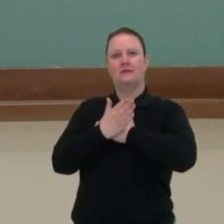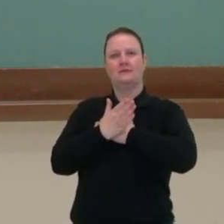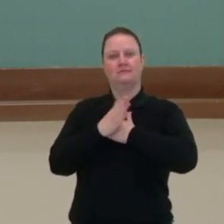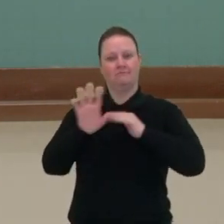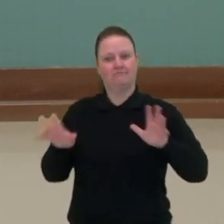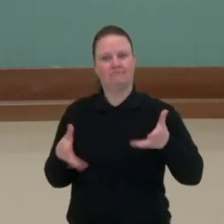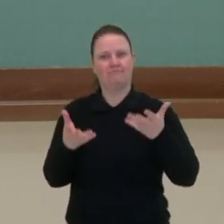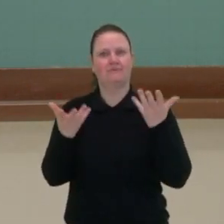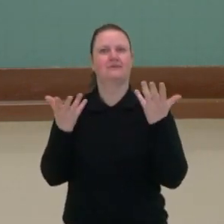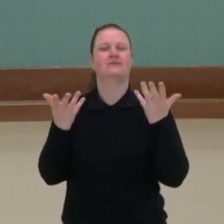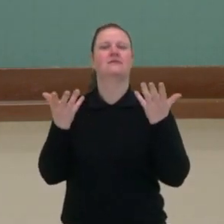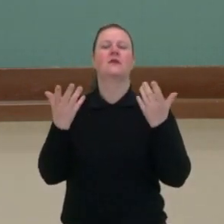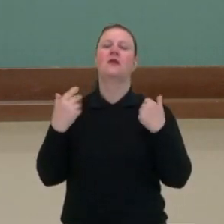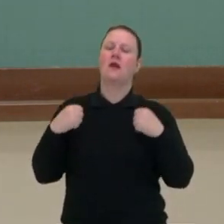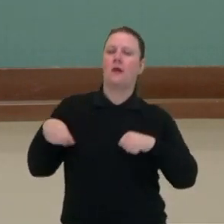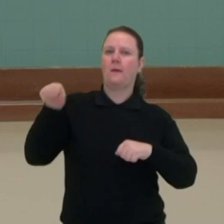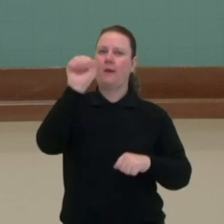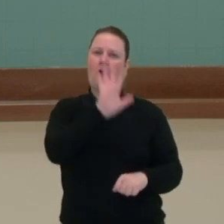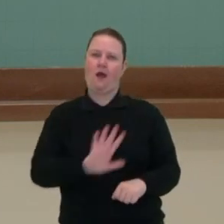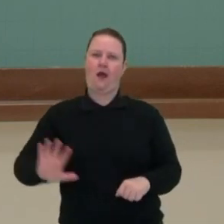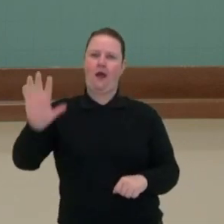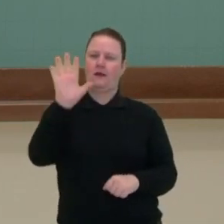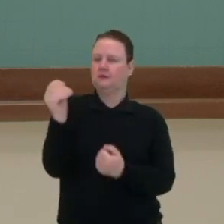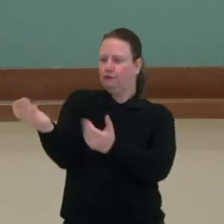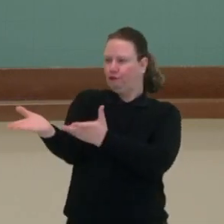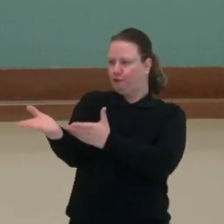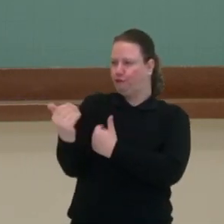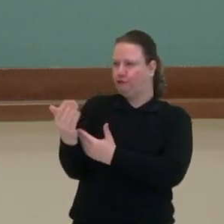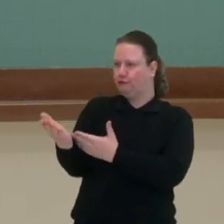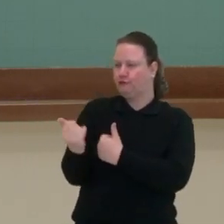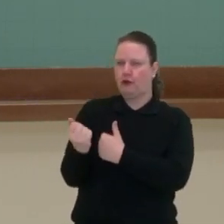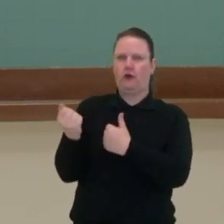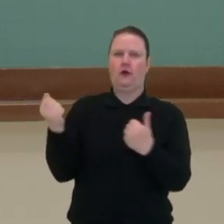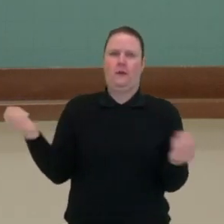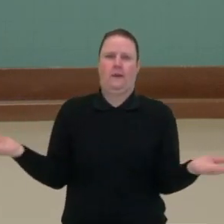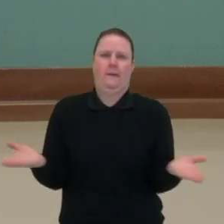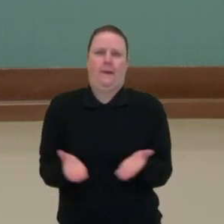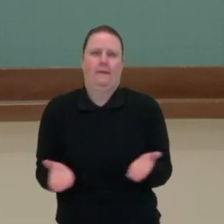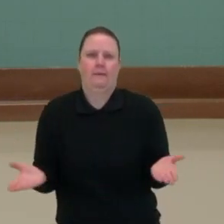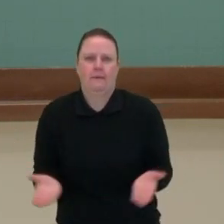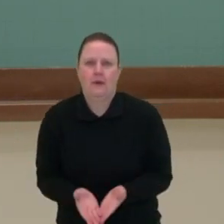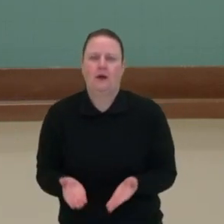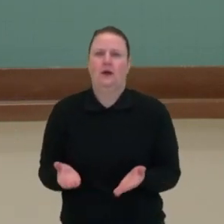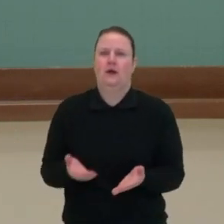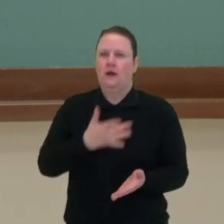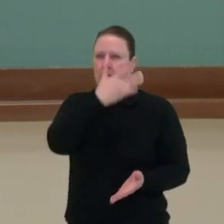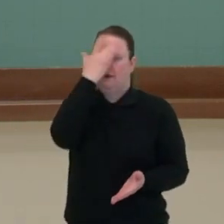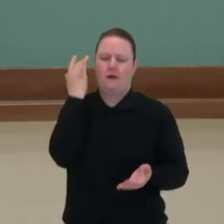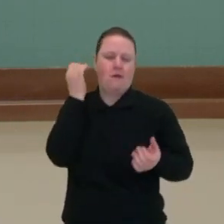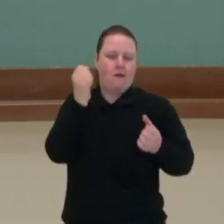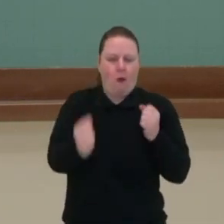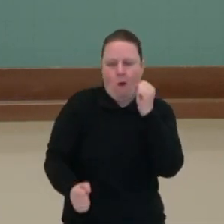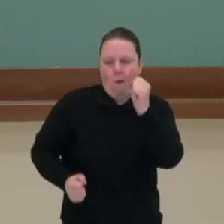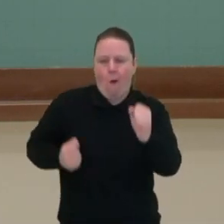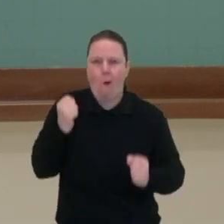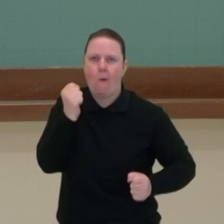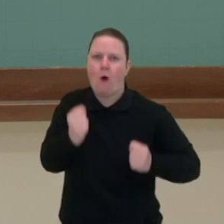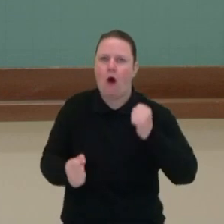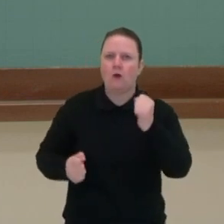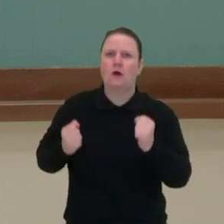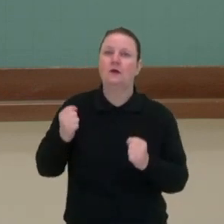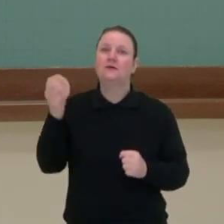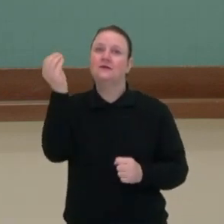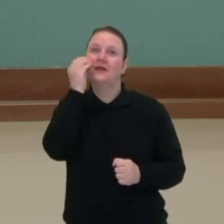ele aparecia como uma imagem jovem, uma imagem moderna, um esportista,